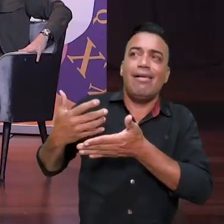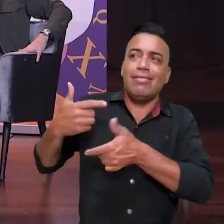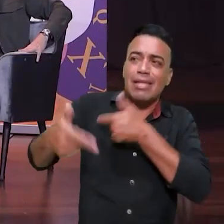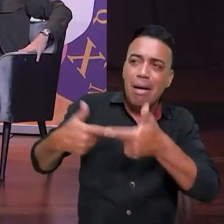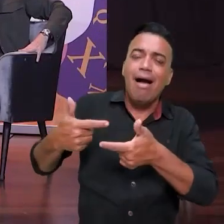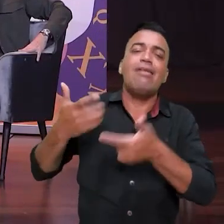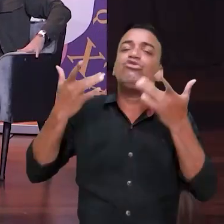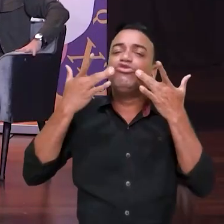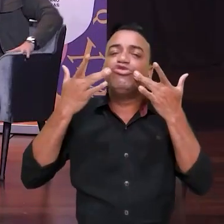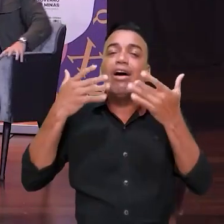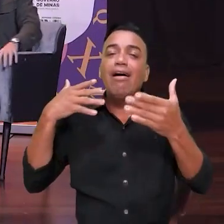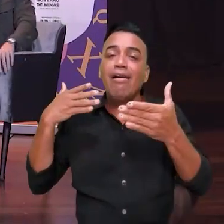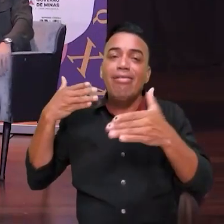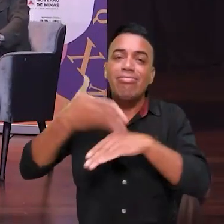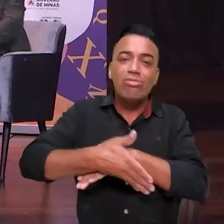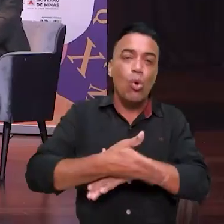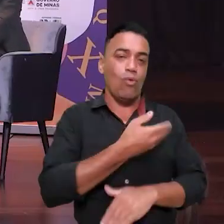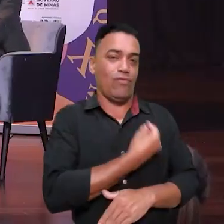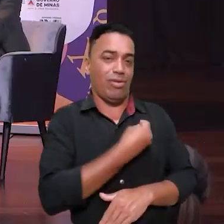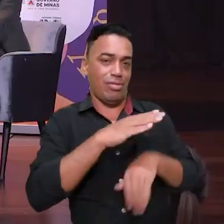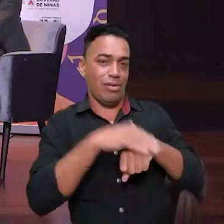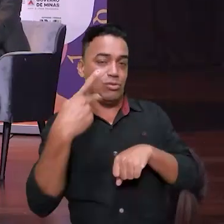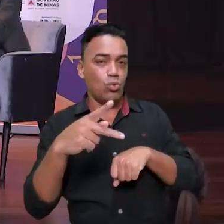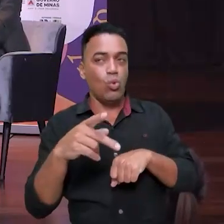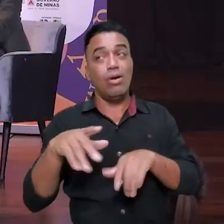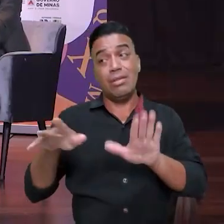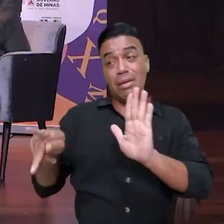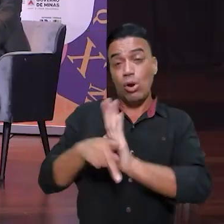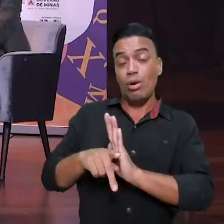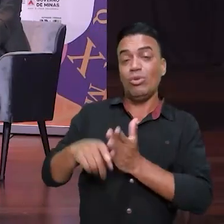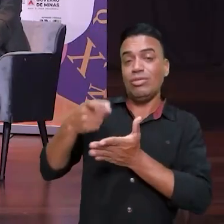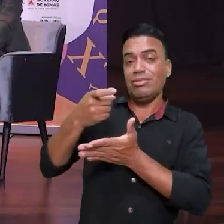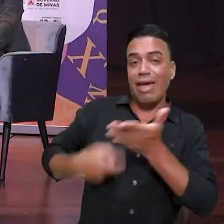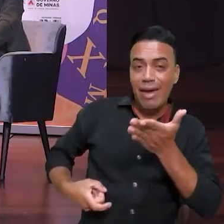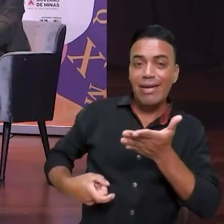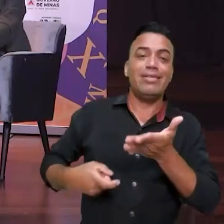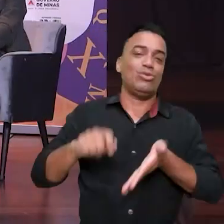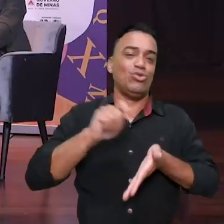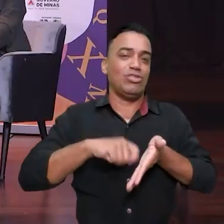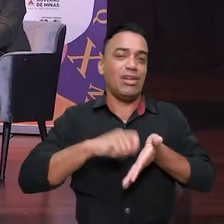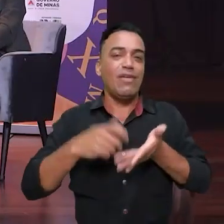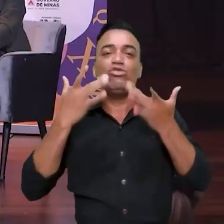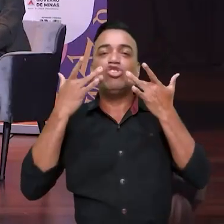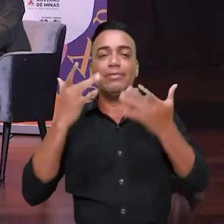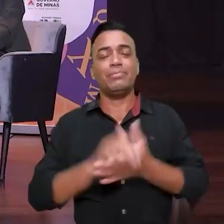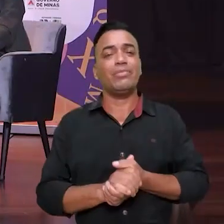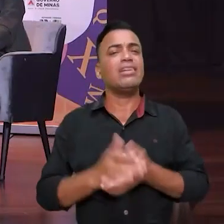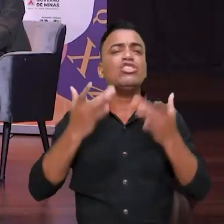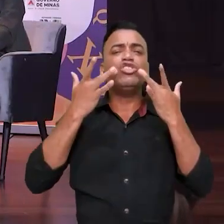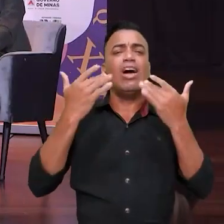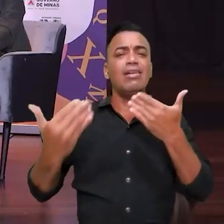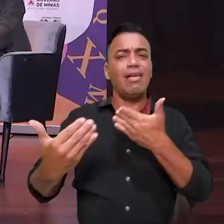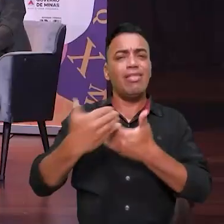na sua vida e que fale também um pouco sobre a sua dramaturgia, seus textos, seus roteiros. O teatro entrou